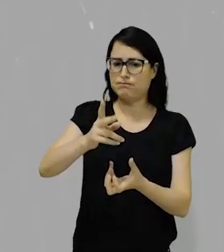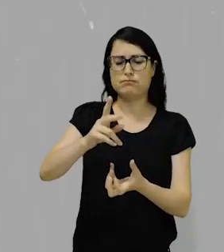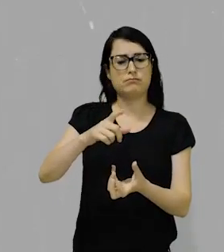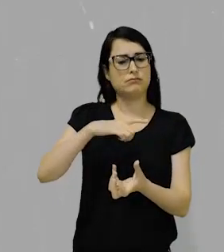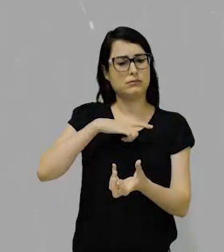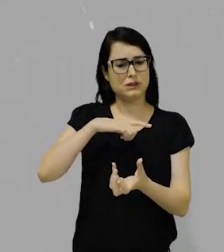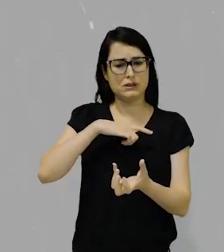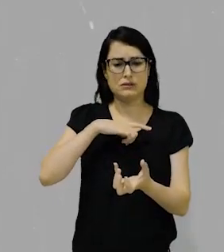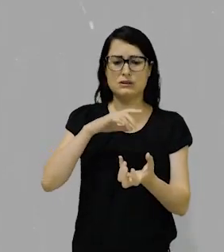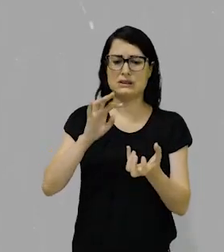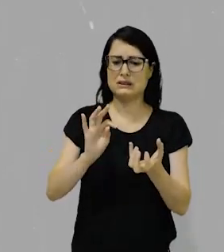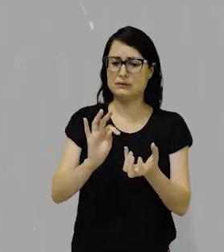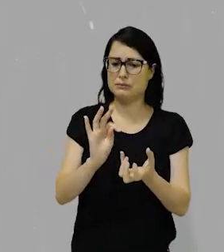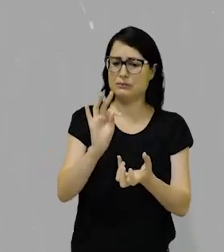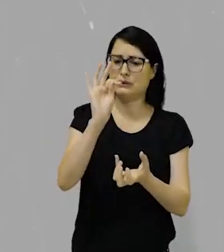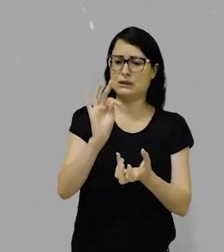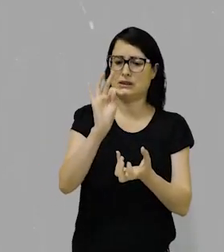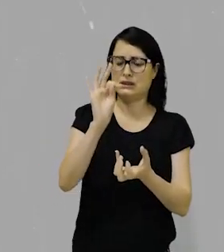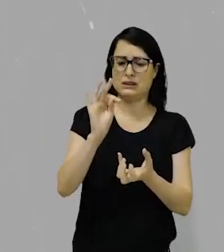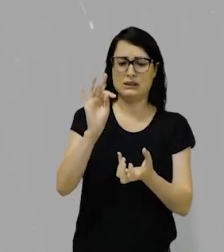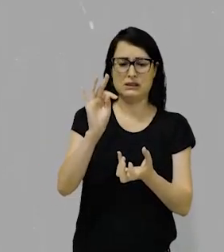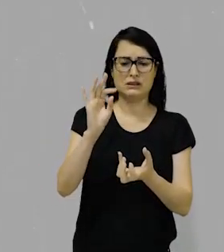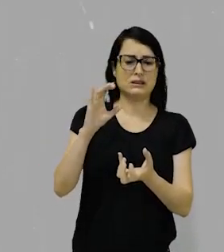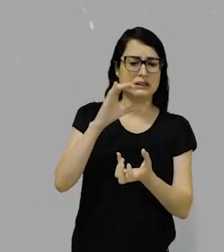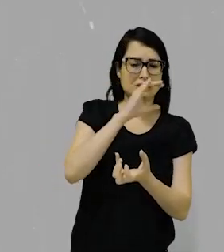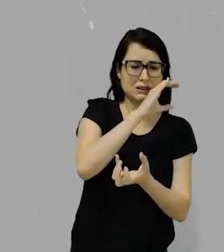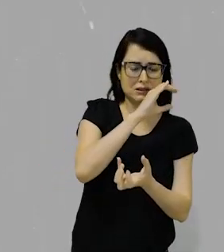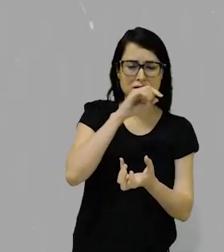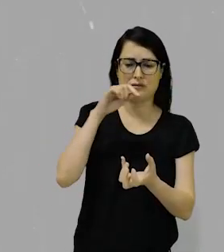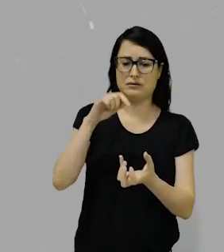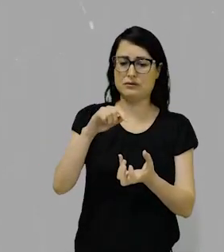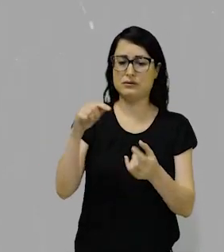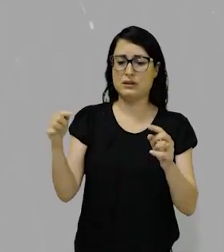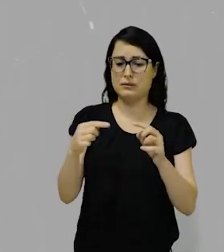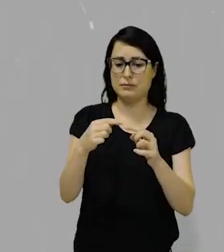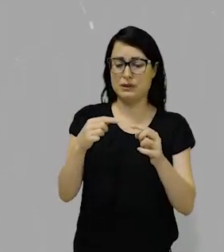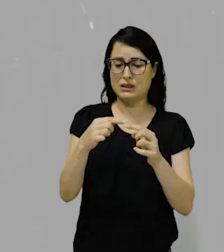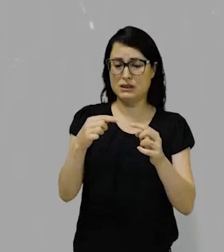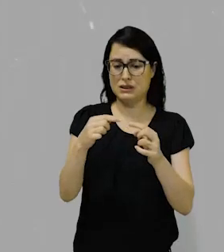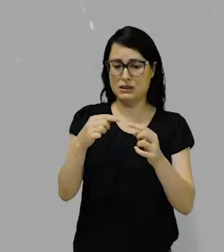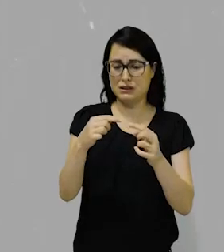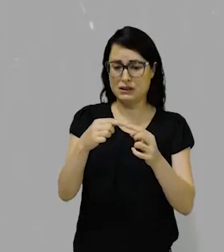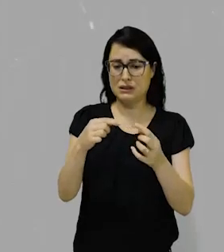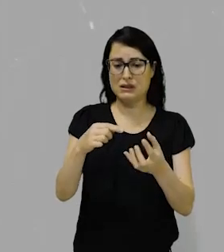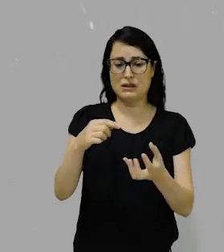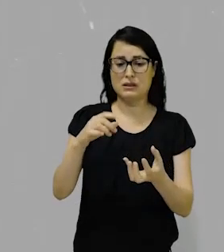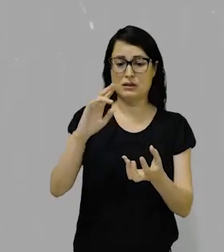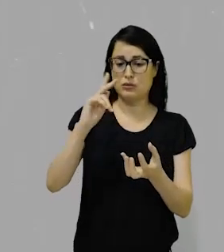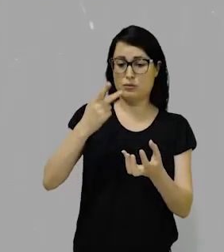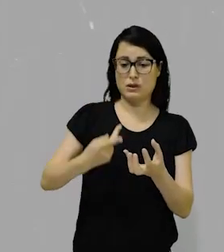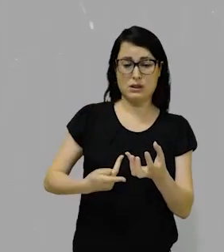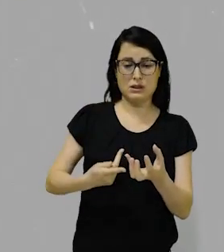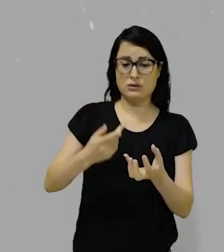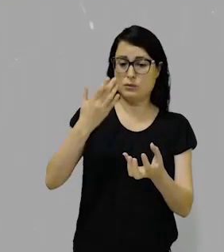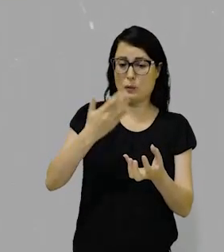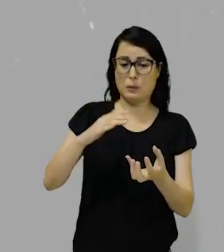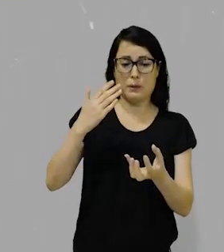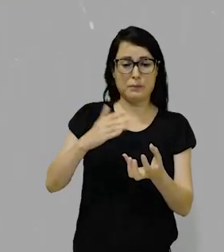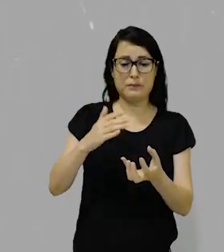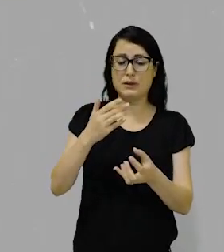acerca do aumento de temperatura e isso está atrelado às atividades humanas. Olha o aquecimento global surgindo.